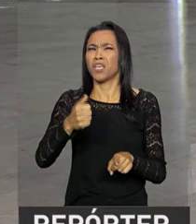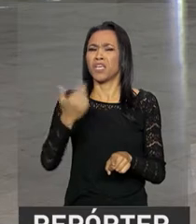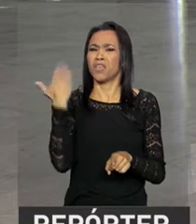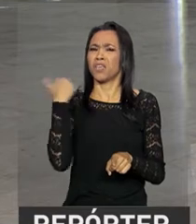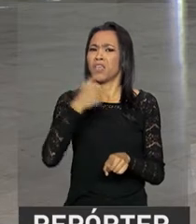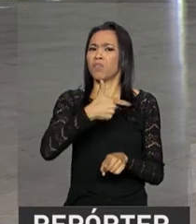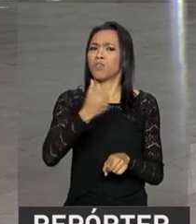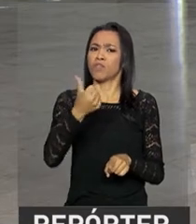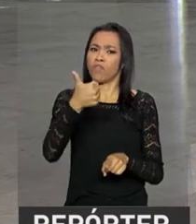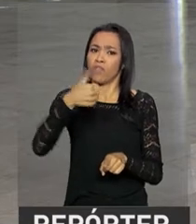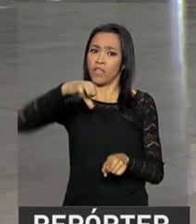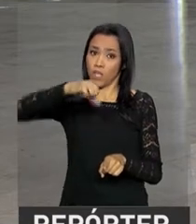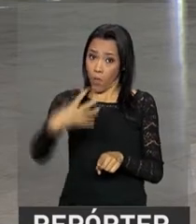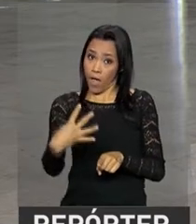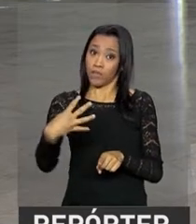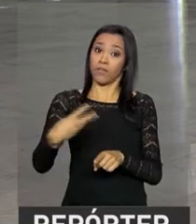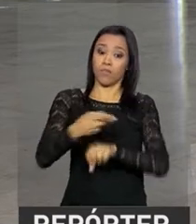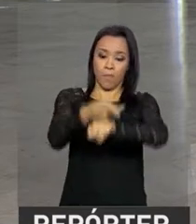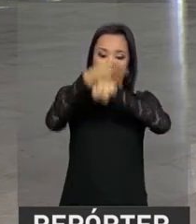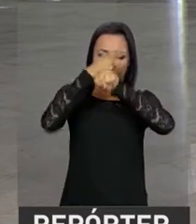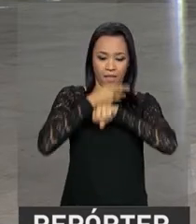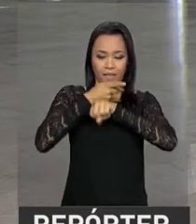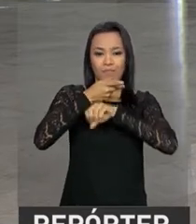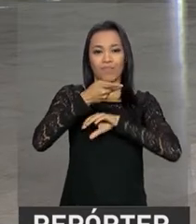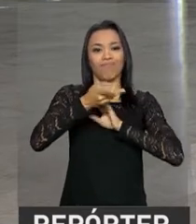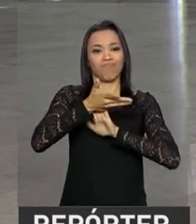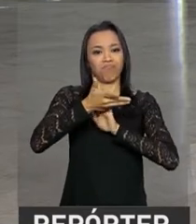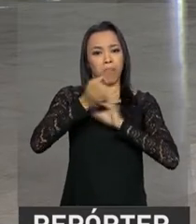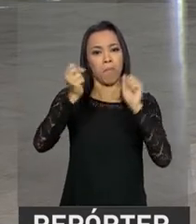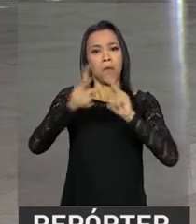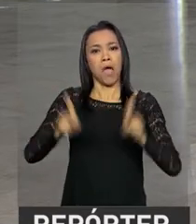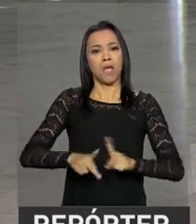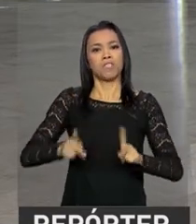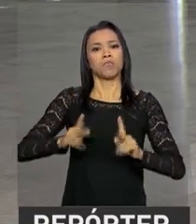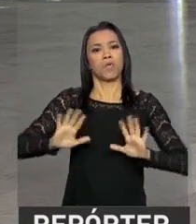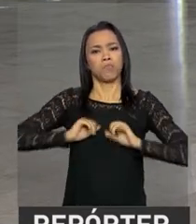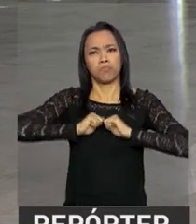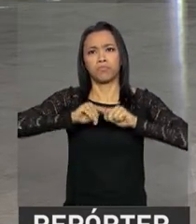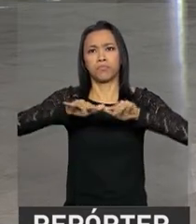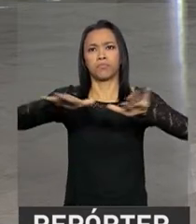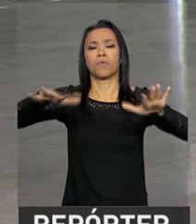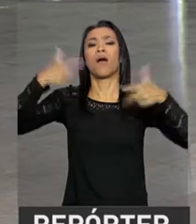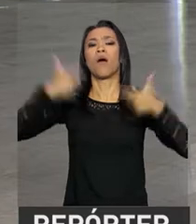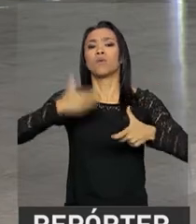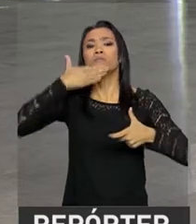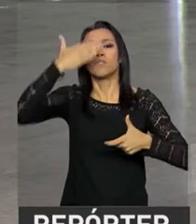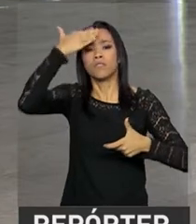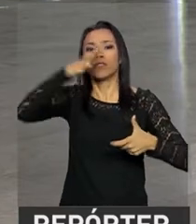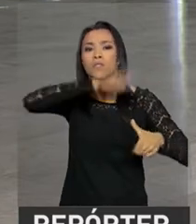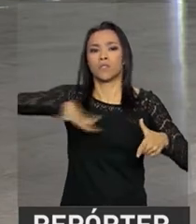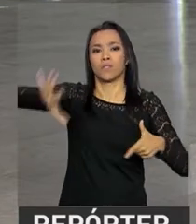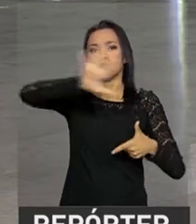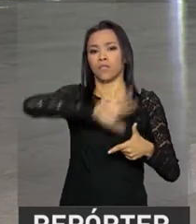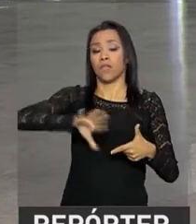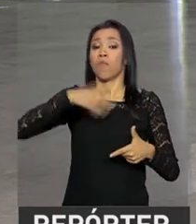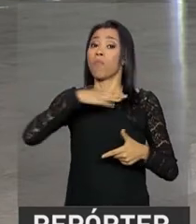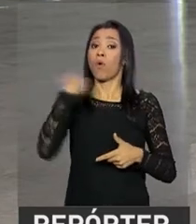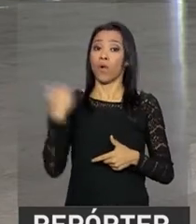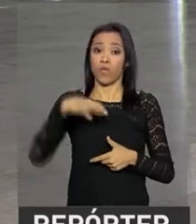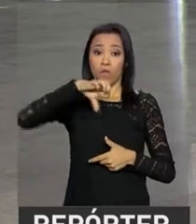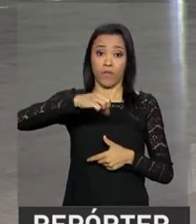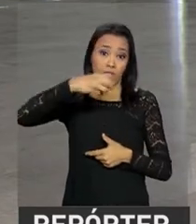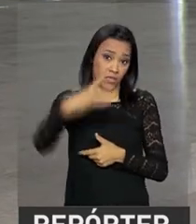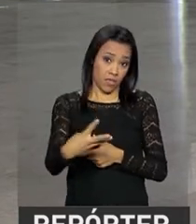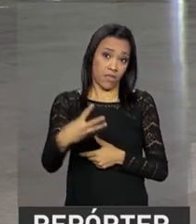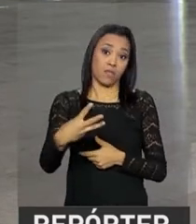o prêmio nobel da paz por seus esforços para promover a paz no oriente médio shimon peres morreu na terça feira 93